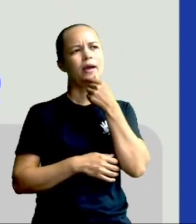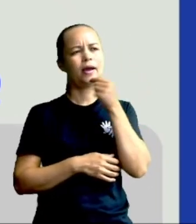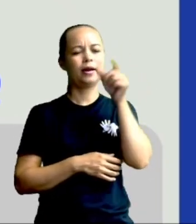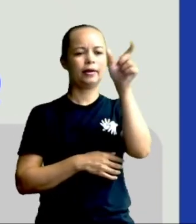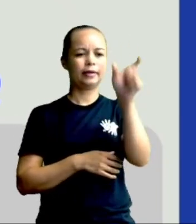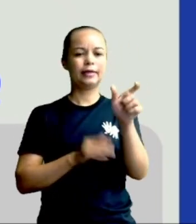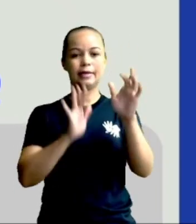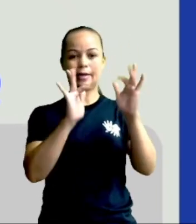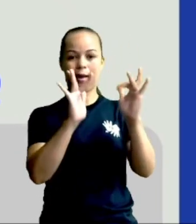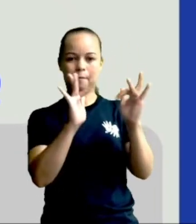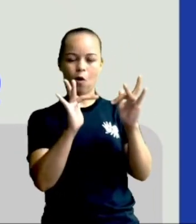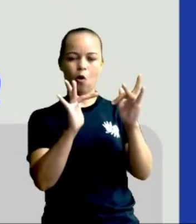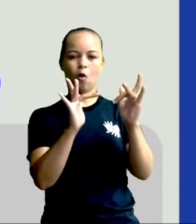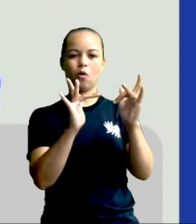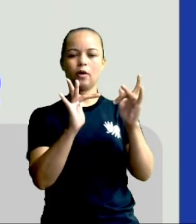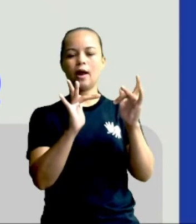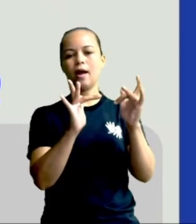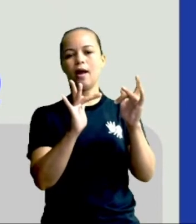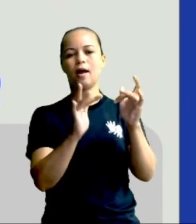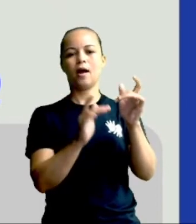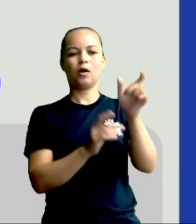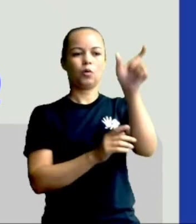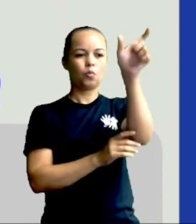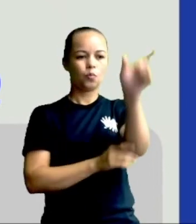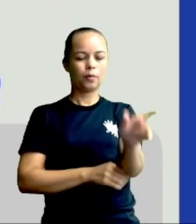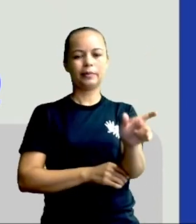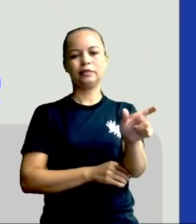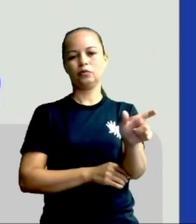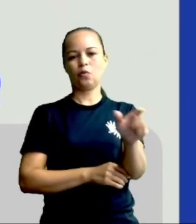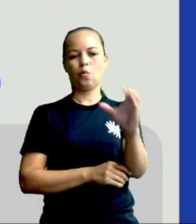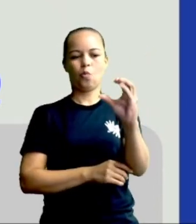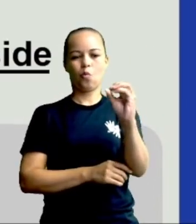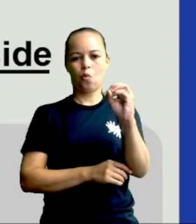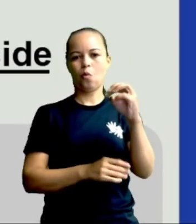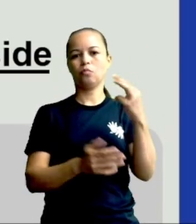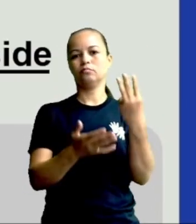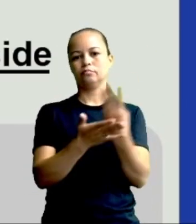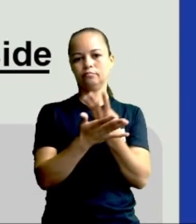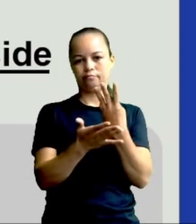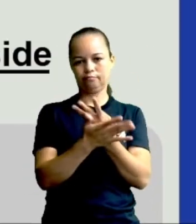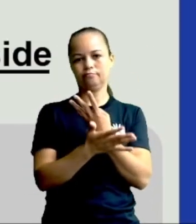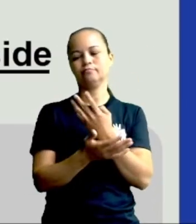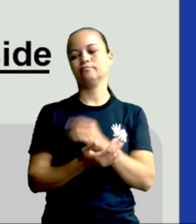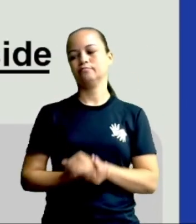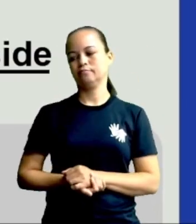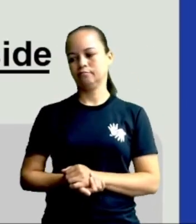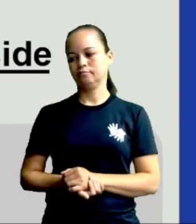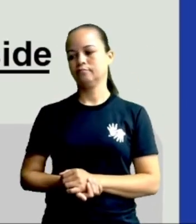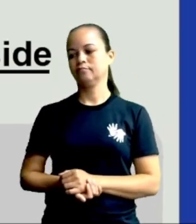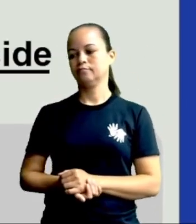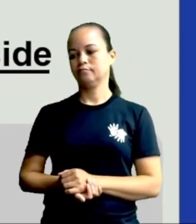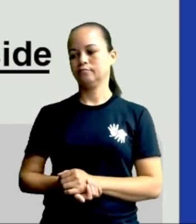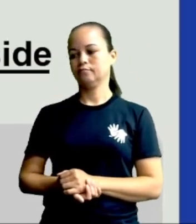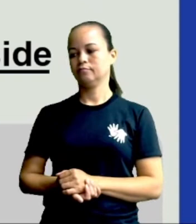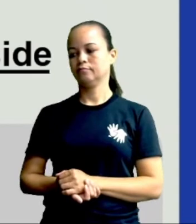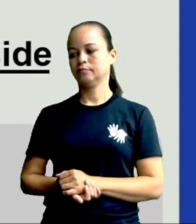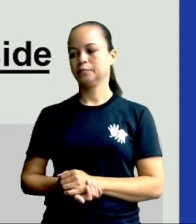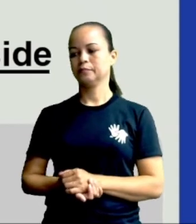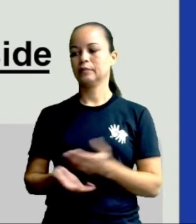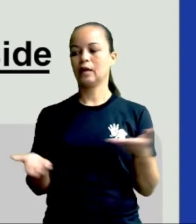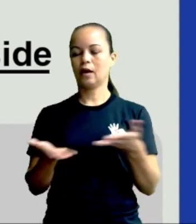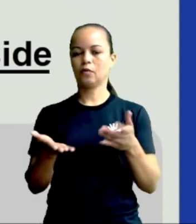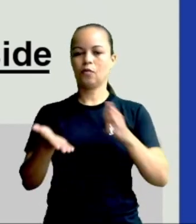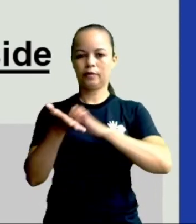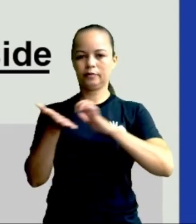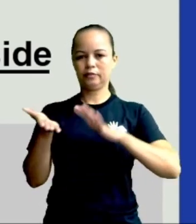e não namora com alguém com é incorreto Bom vamos lá vamos parar de